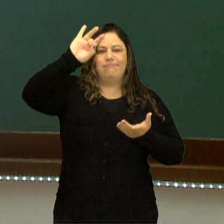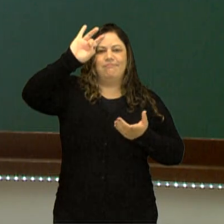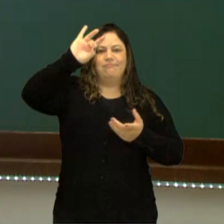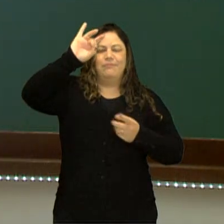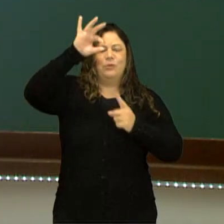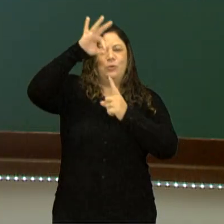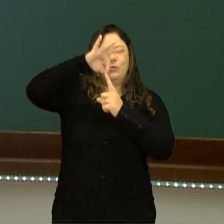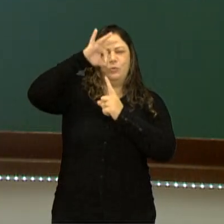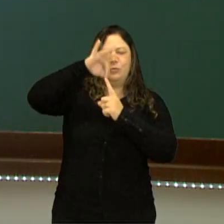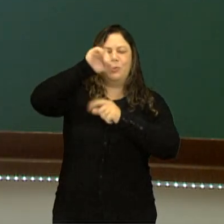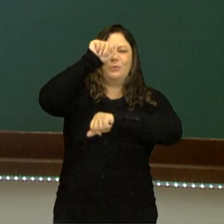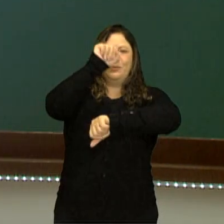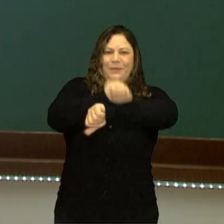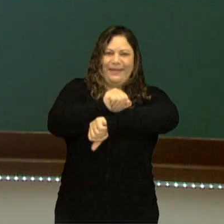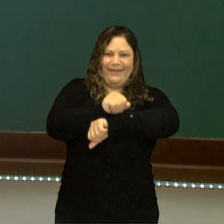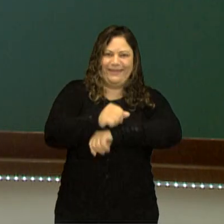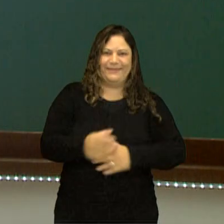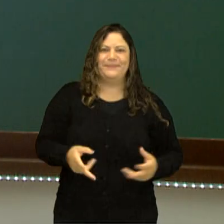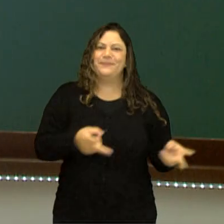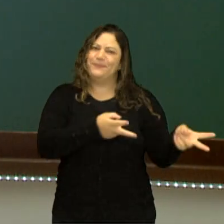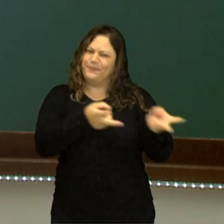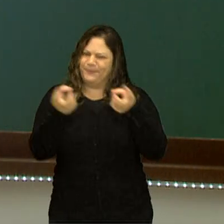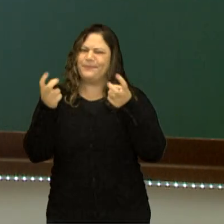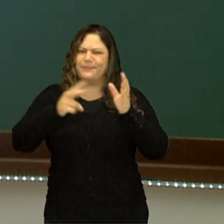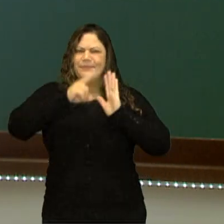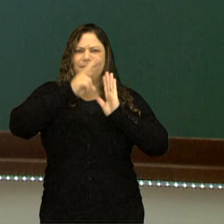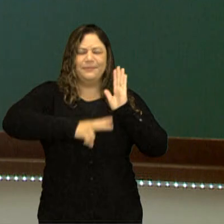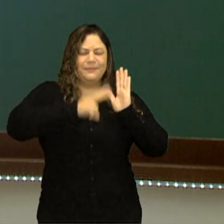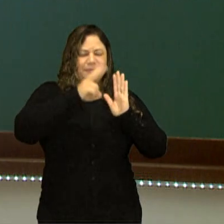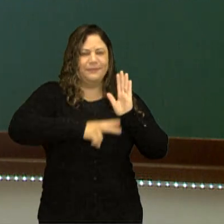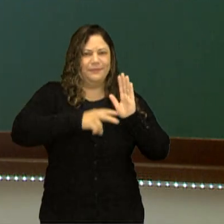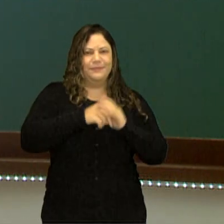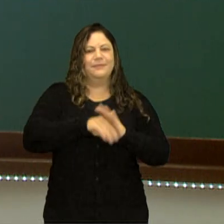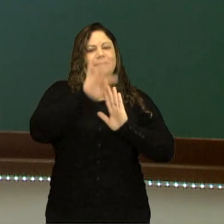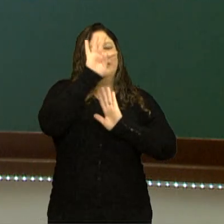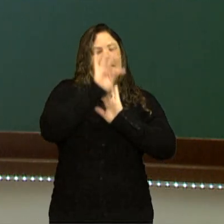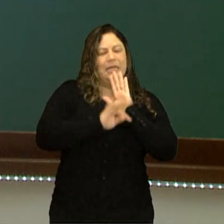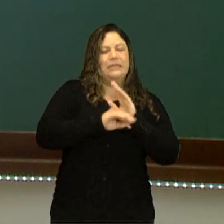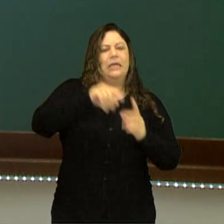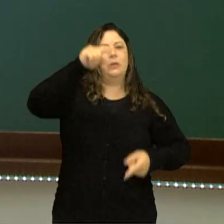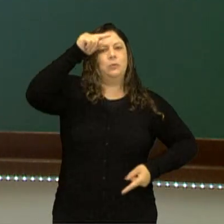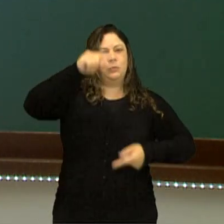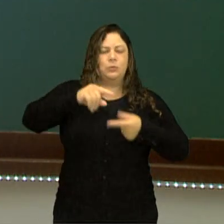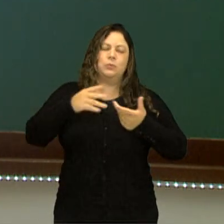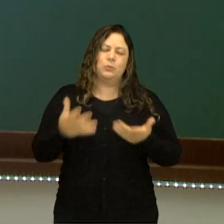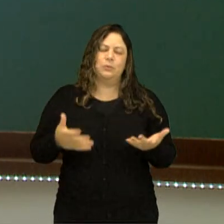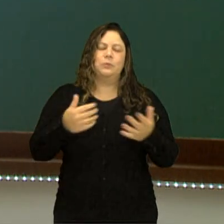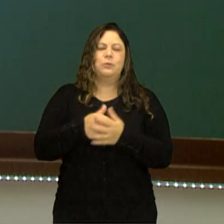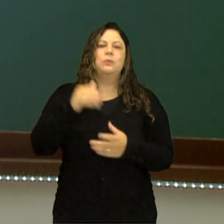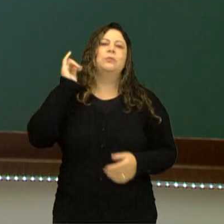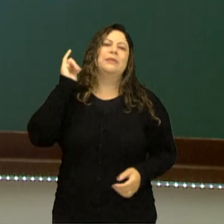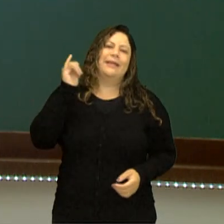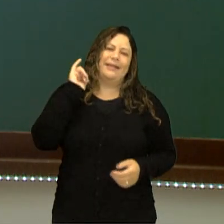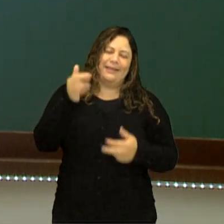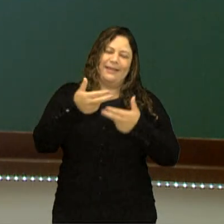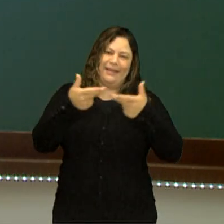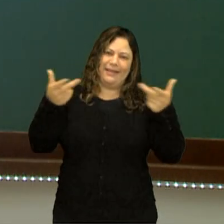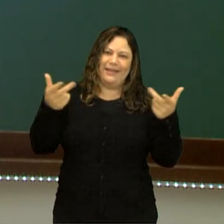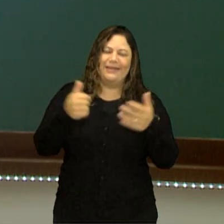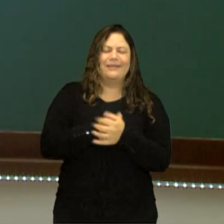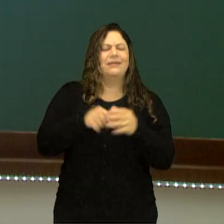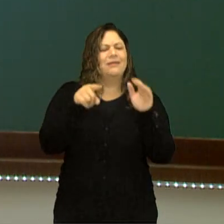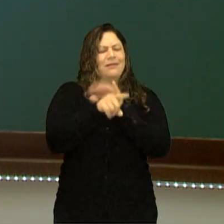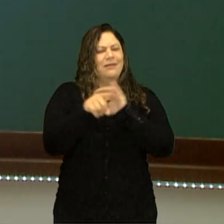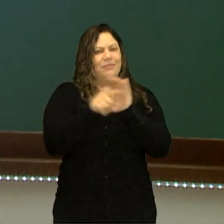Encerramos, você percebeu, fizemos a leitura, é um texto curto, uma narrativa curta, e já temos aqui uma pergunta referente a